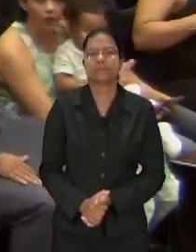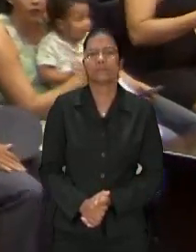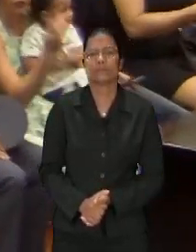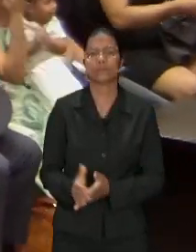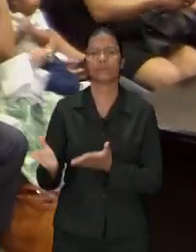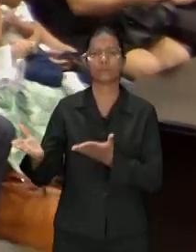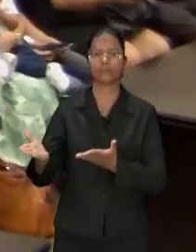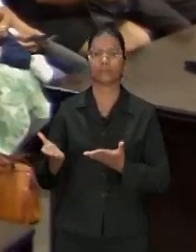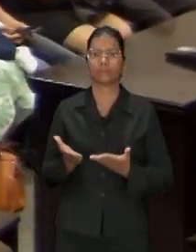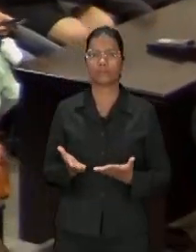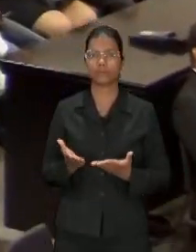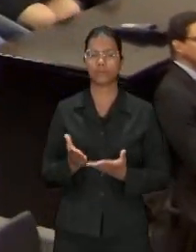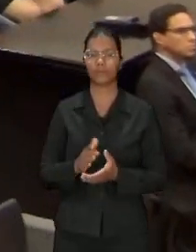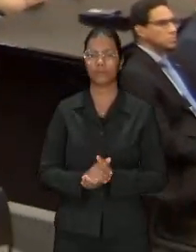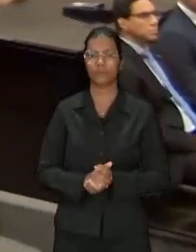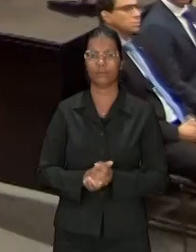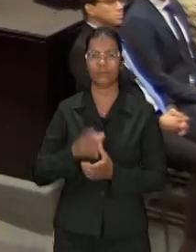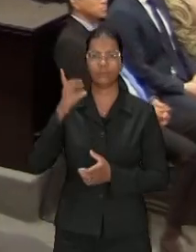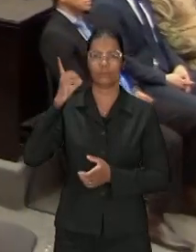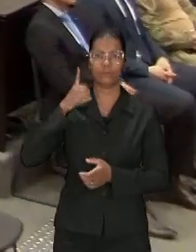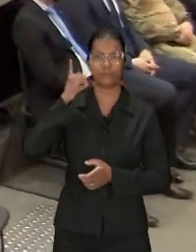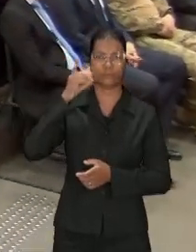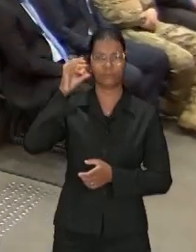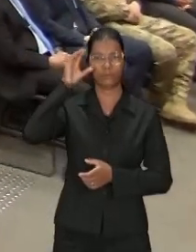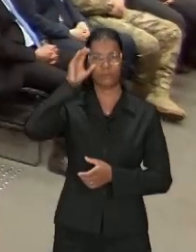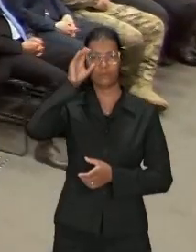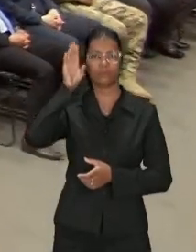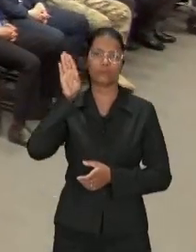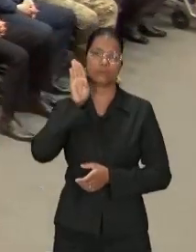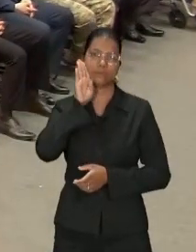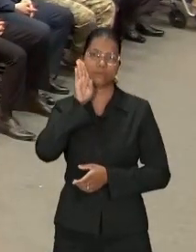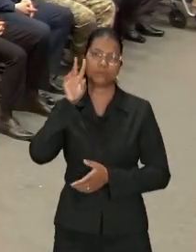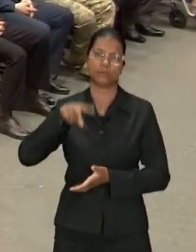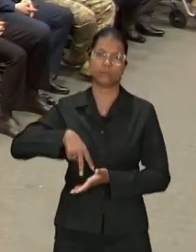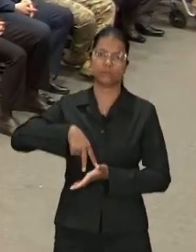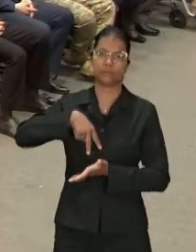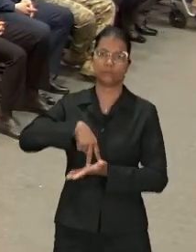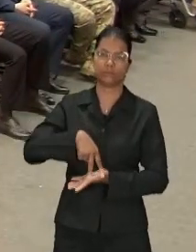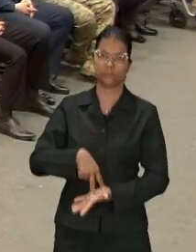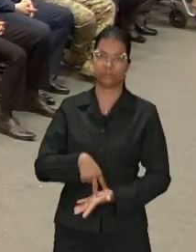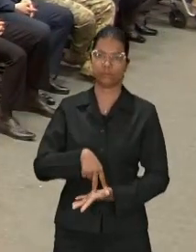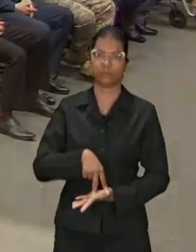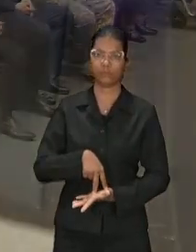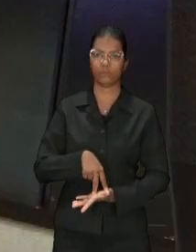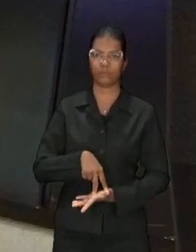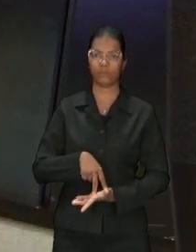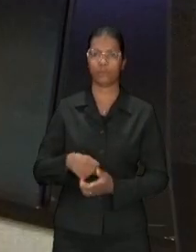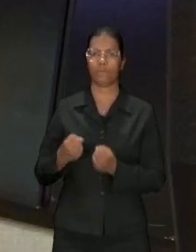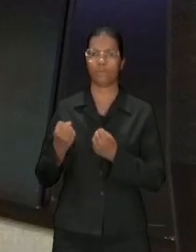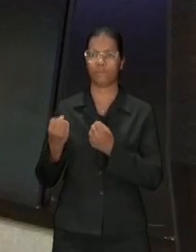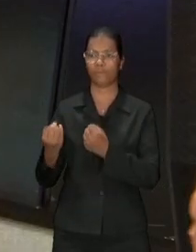Convidamos o eminente deputado Eduardo Botelho para se posicionar para a outorga das comendas.